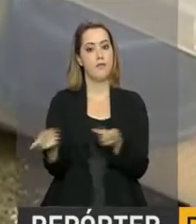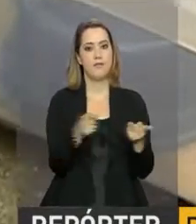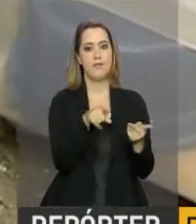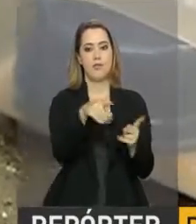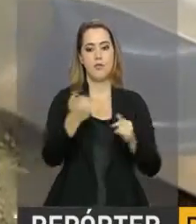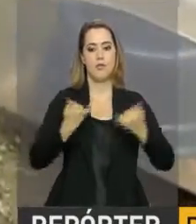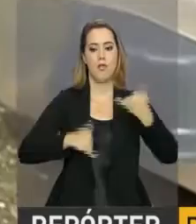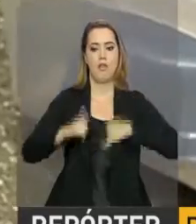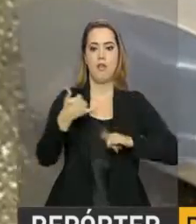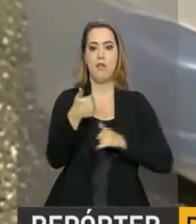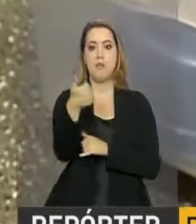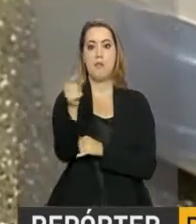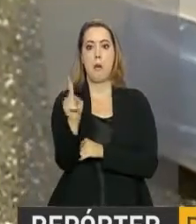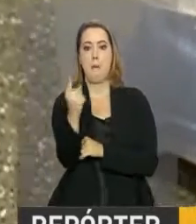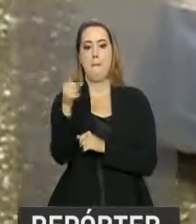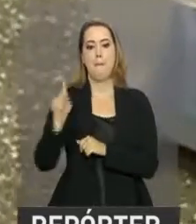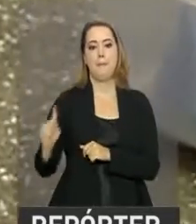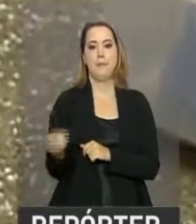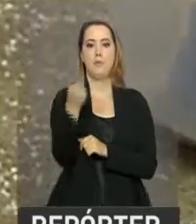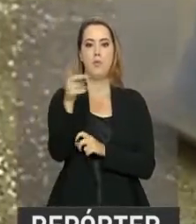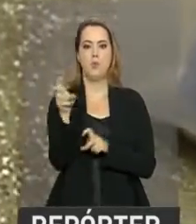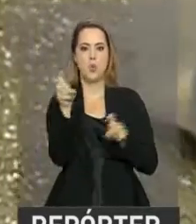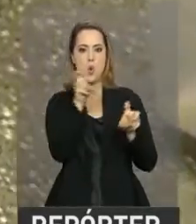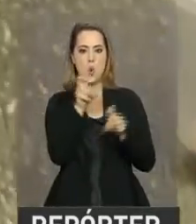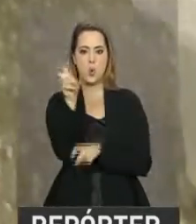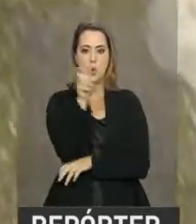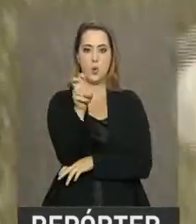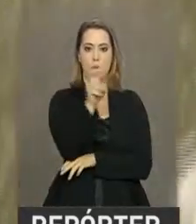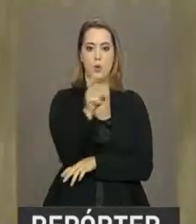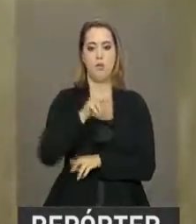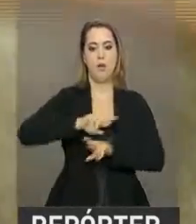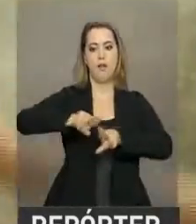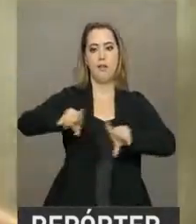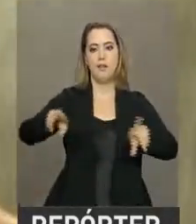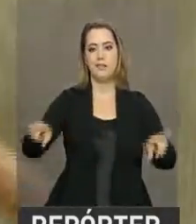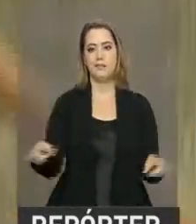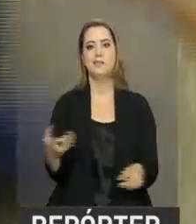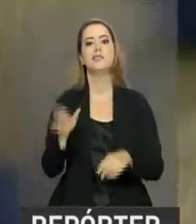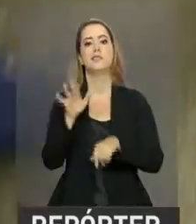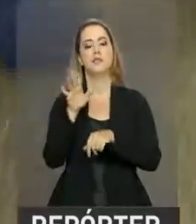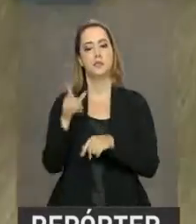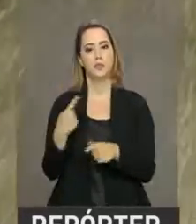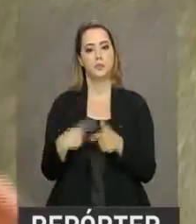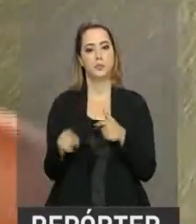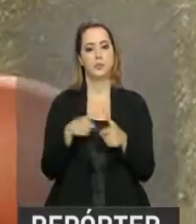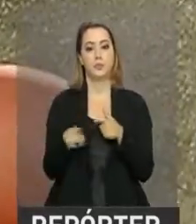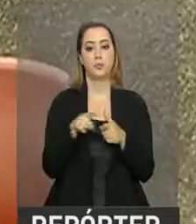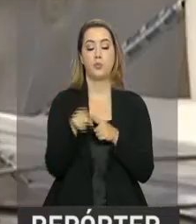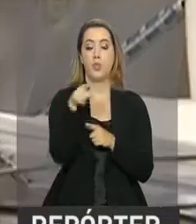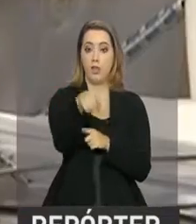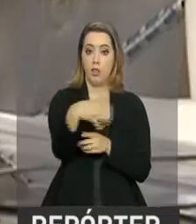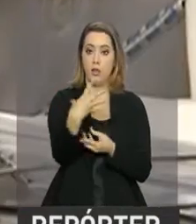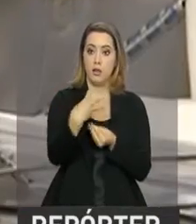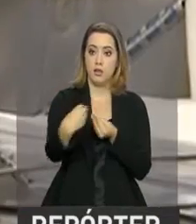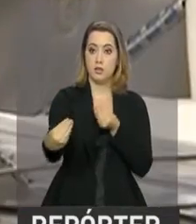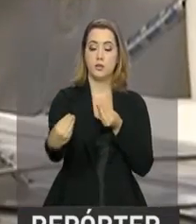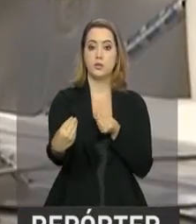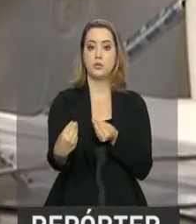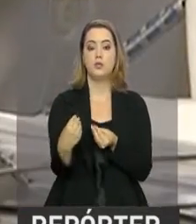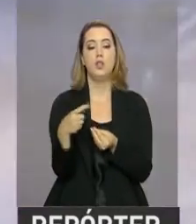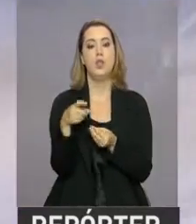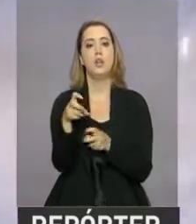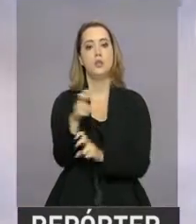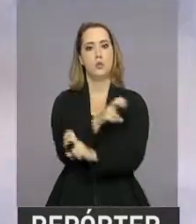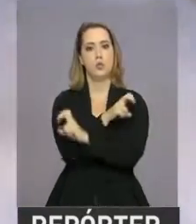mais de mil cobras peçonhentas entre jararaca surucucus corais e cascavéis é delas que é extraído o